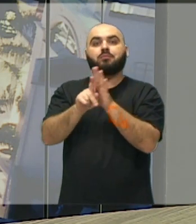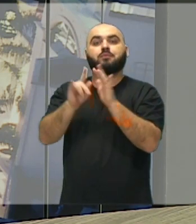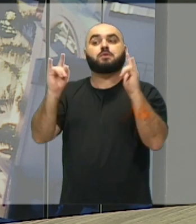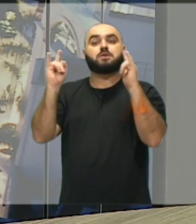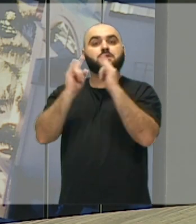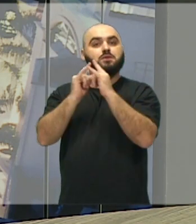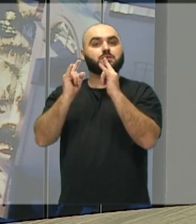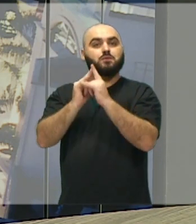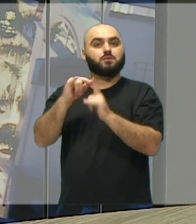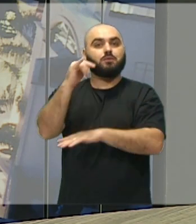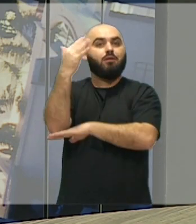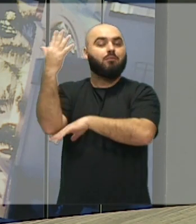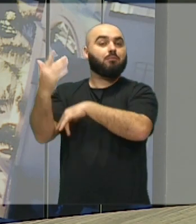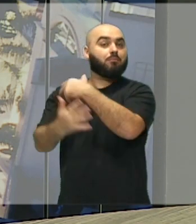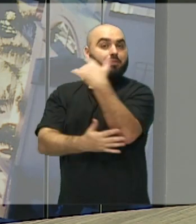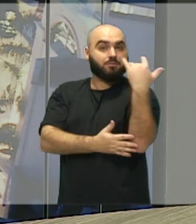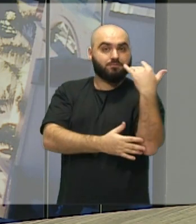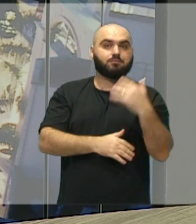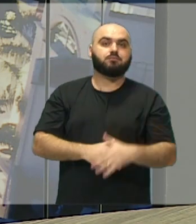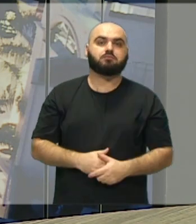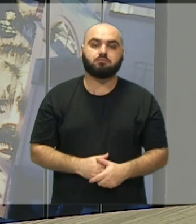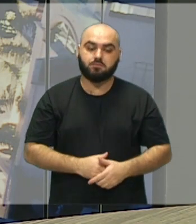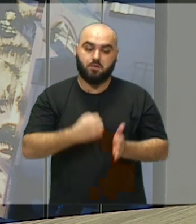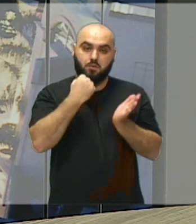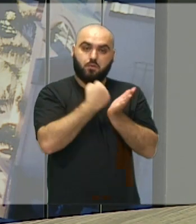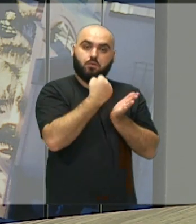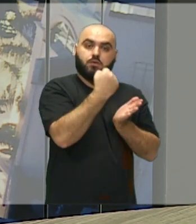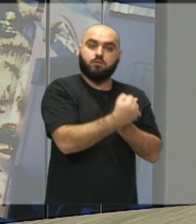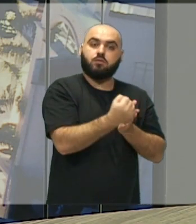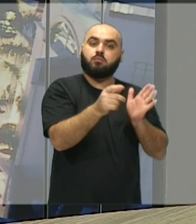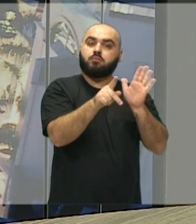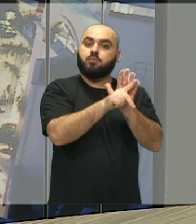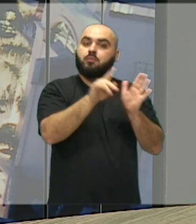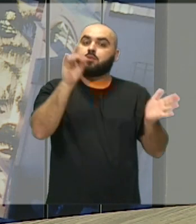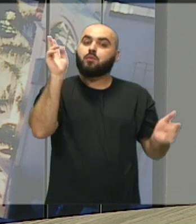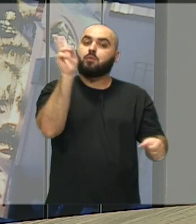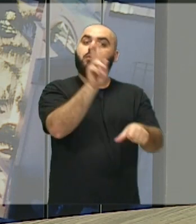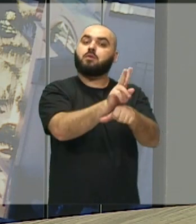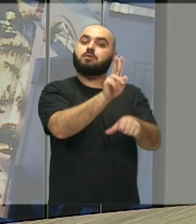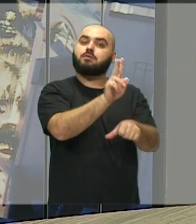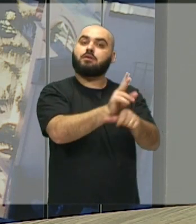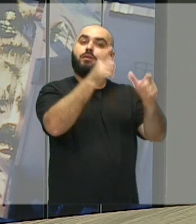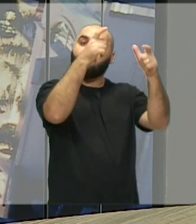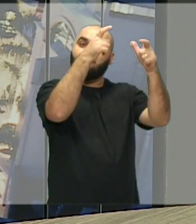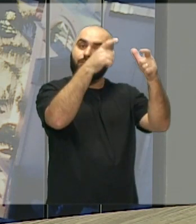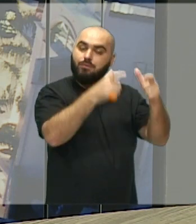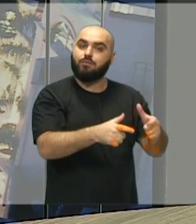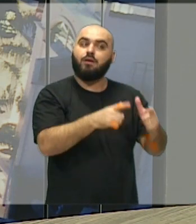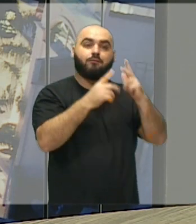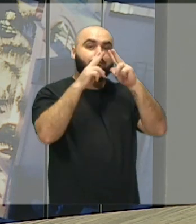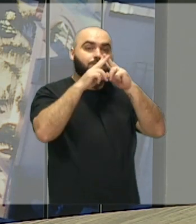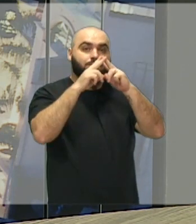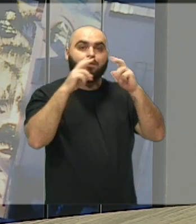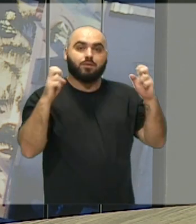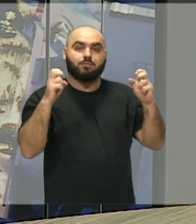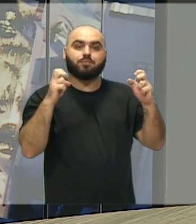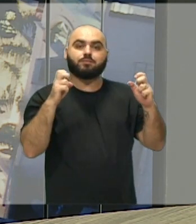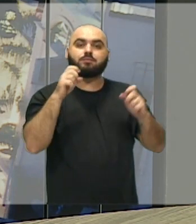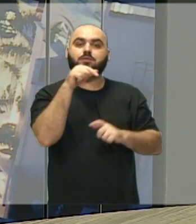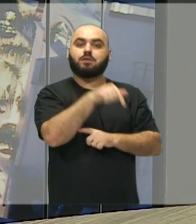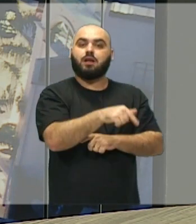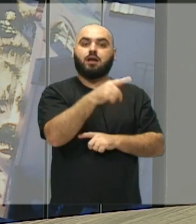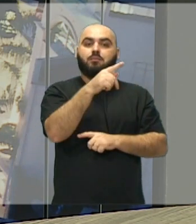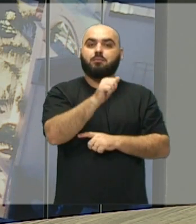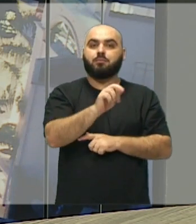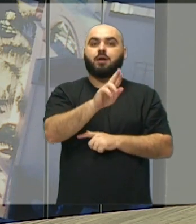bom. Isso, e a gente foi contratado para cuidar do Centro de Triagens de Animais Silvestres, que fica em Florianópolis, no Parque Estadual do